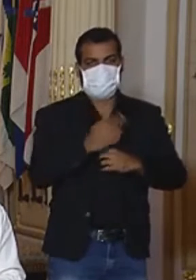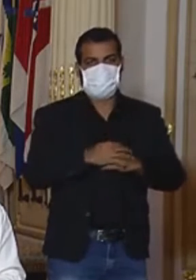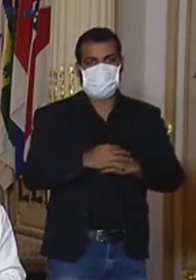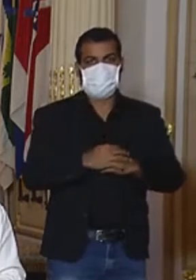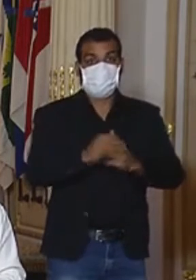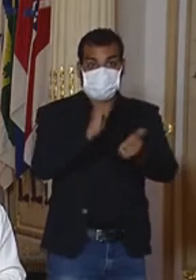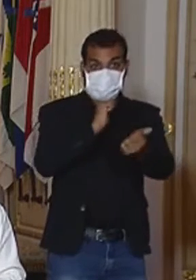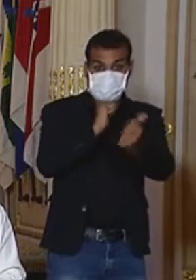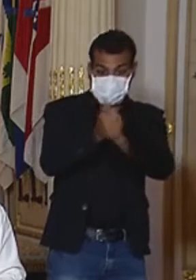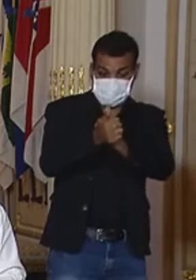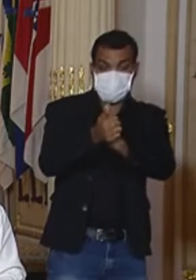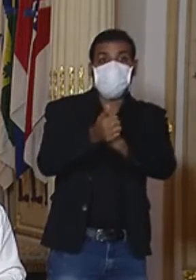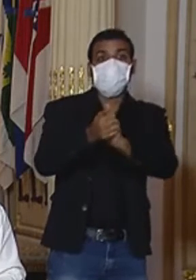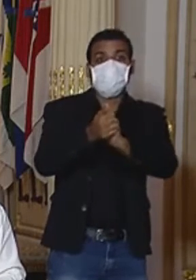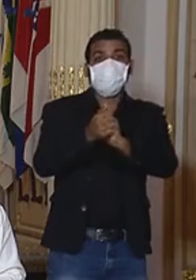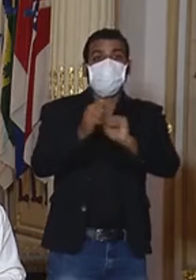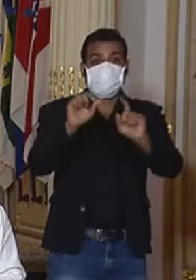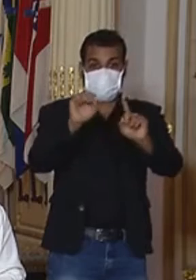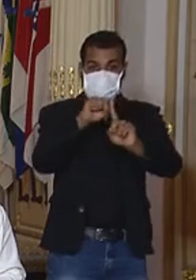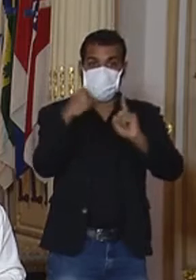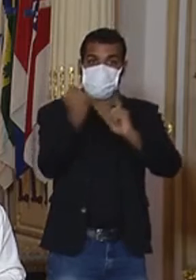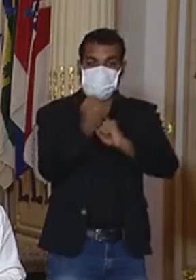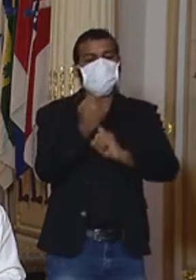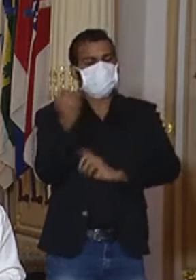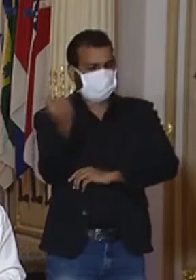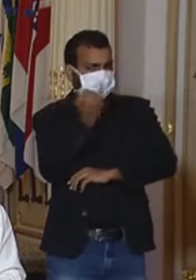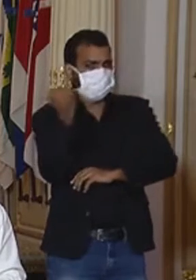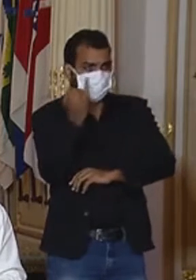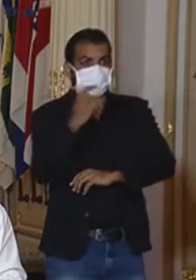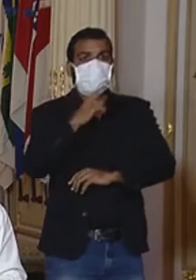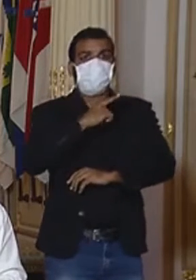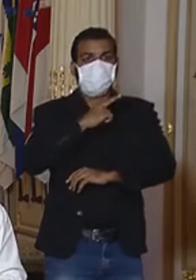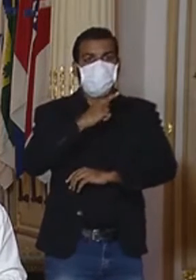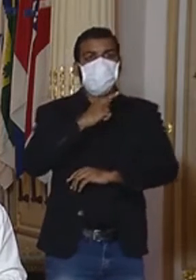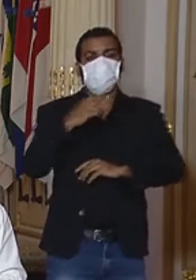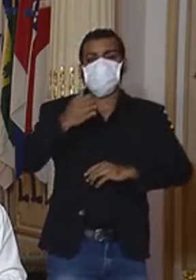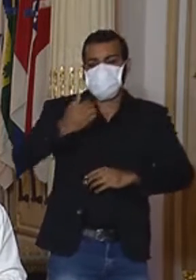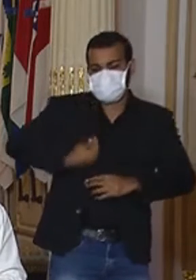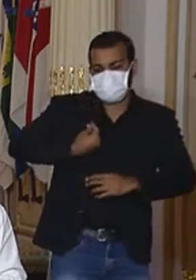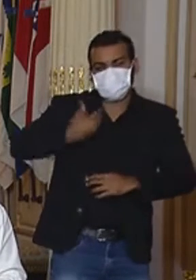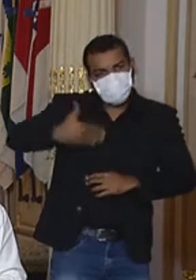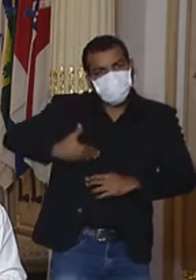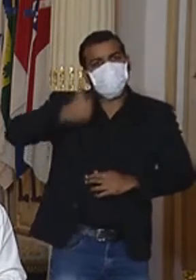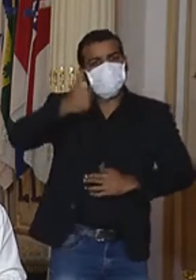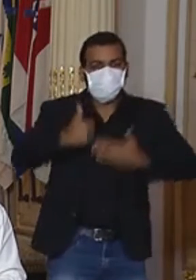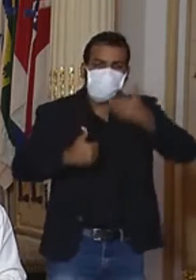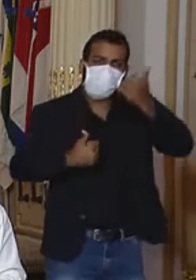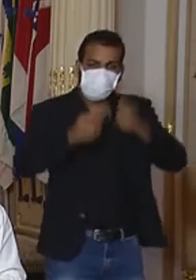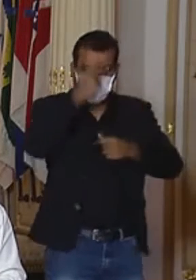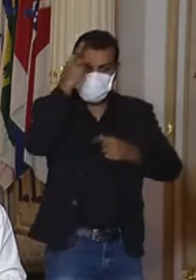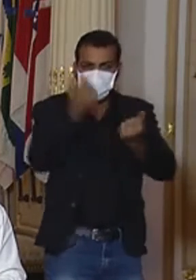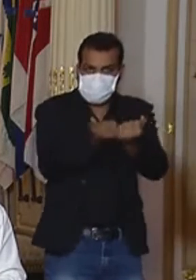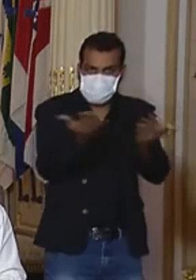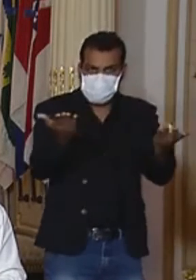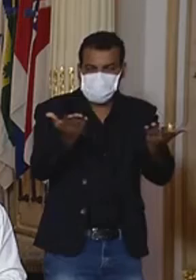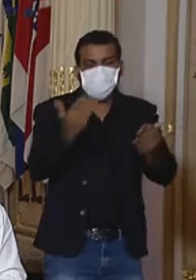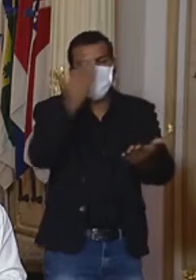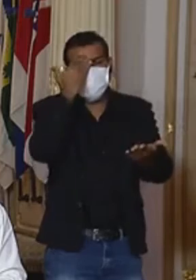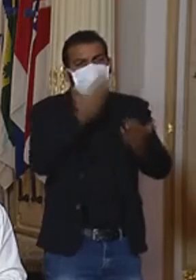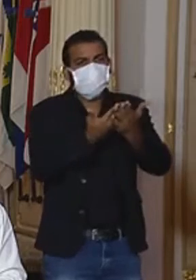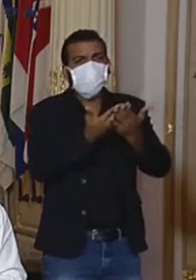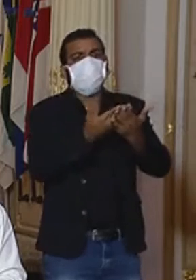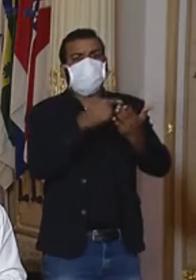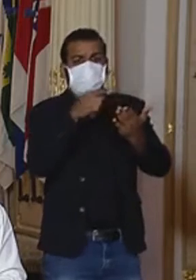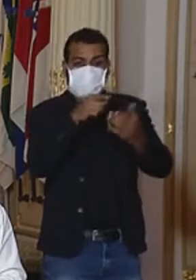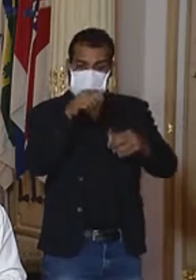esporte é um importante instrumento social que tem impacto direto na qualidade de vida das pessoas acreditamos que com